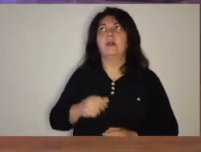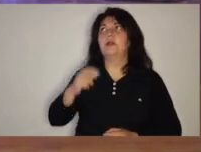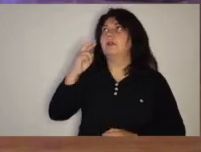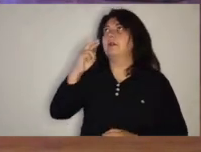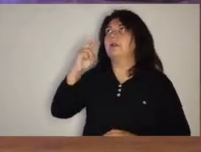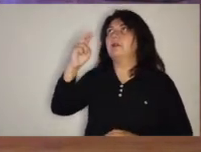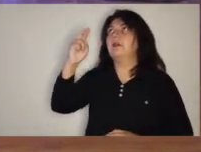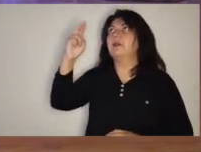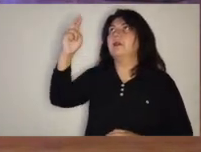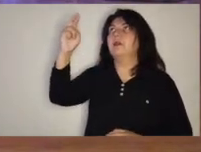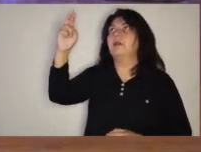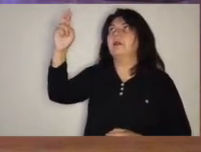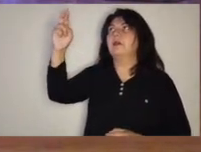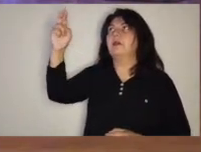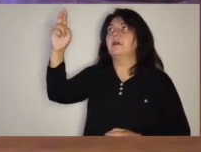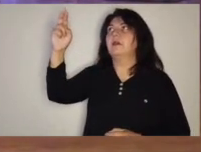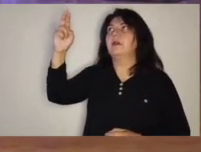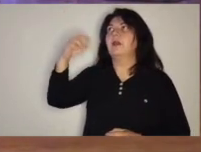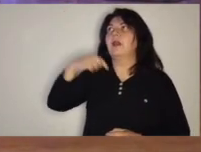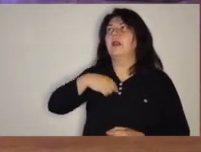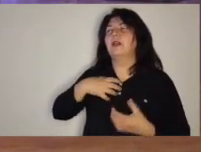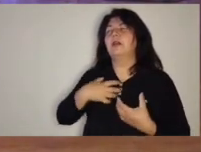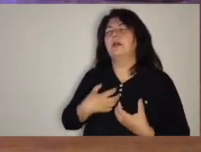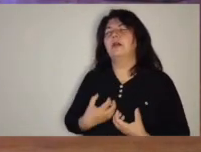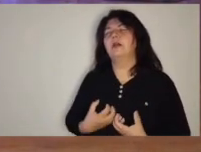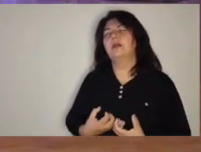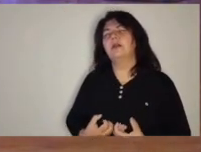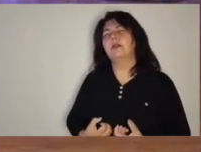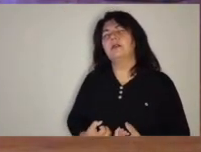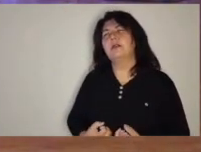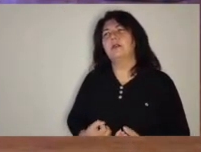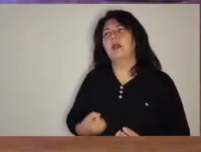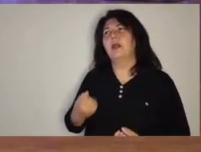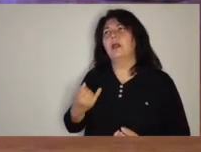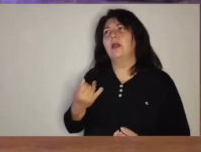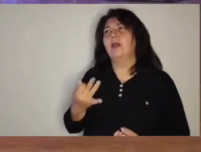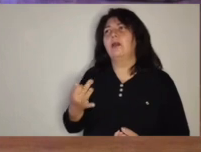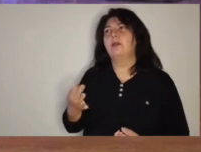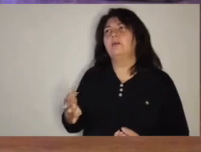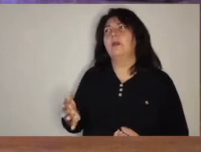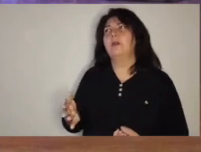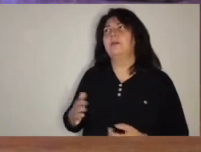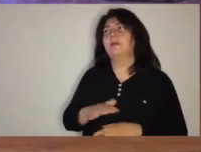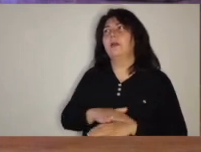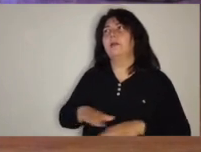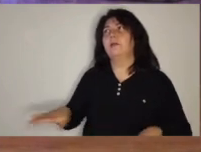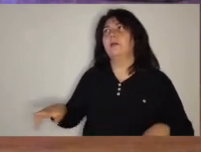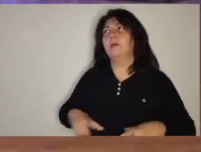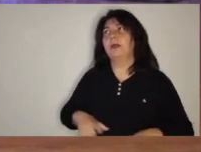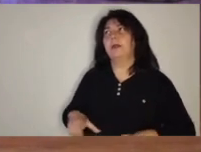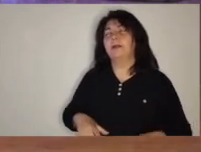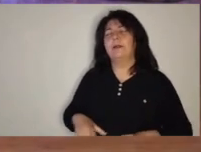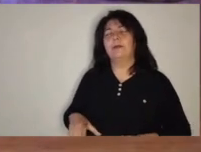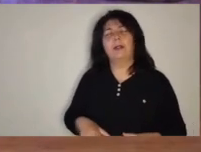aí o que acontece? A gente fala, Senhor, estou cansado, estou esgotado. Falta quanto tempo